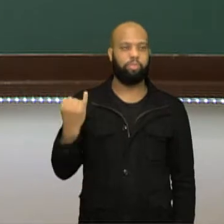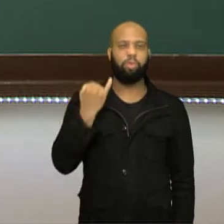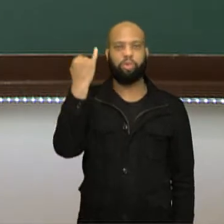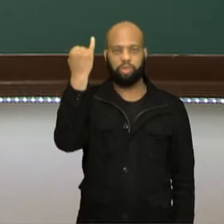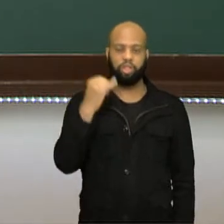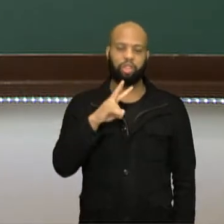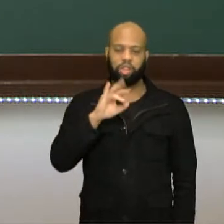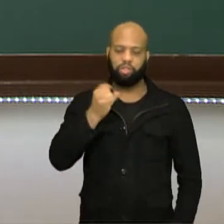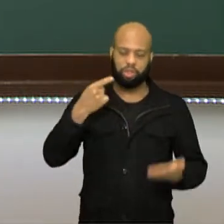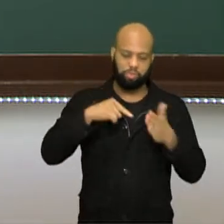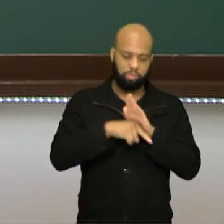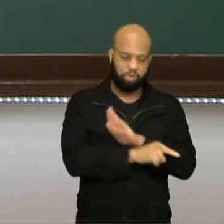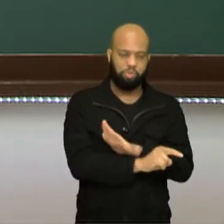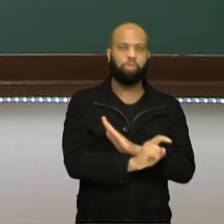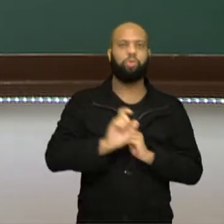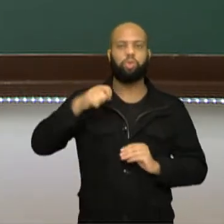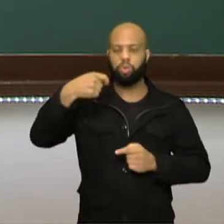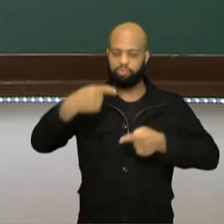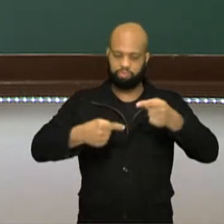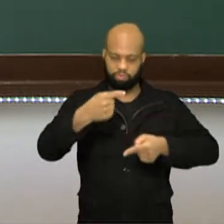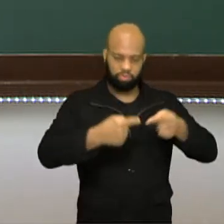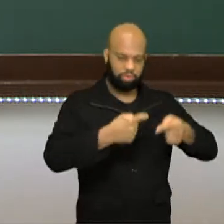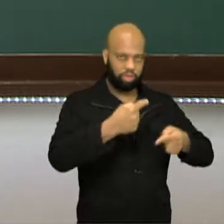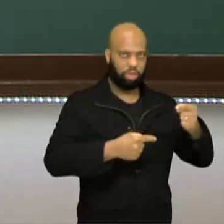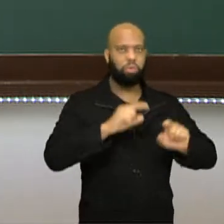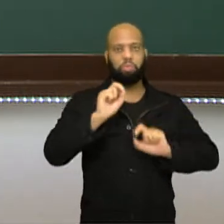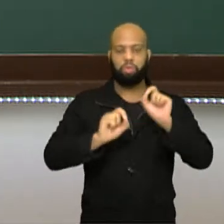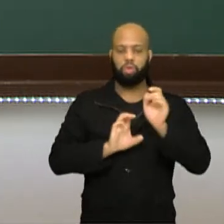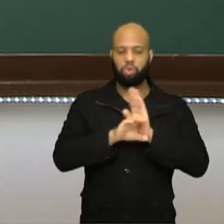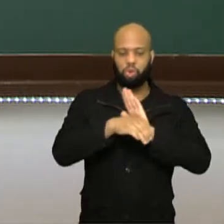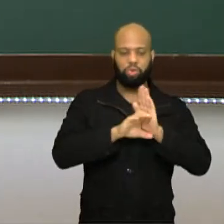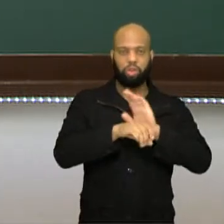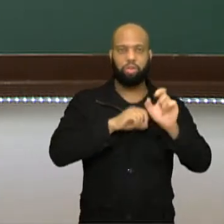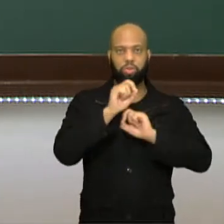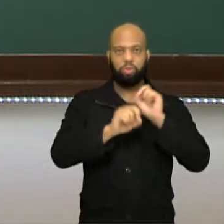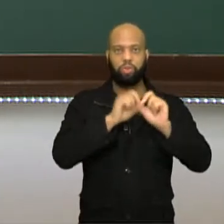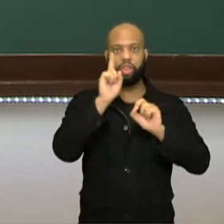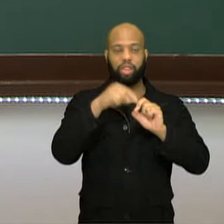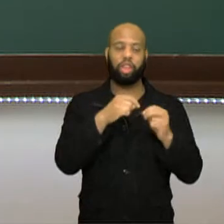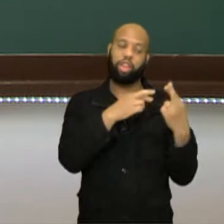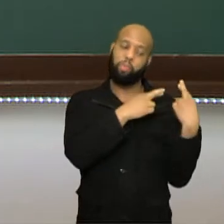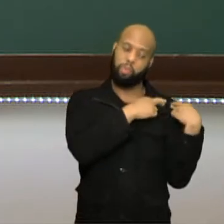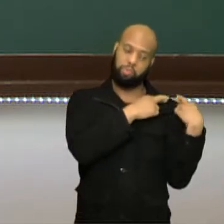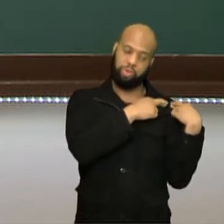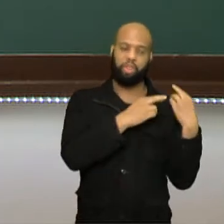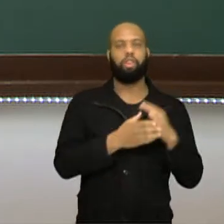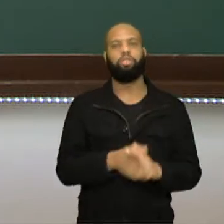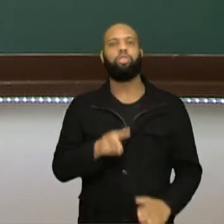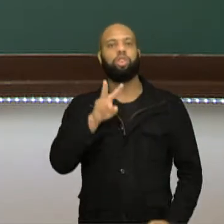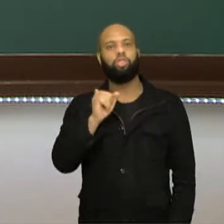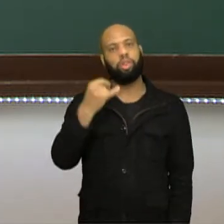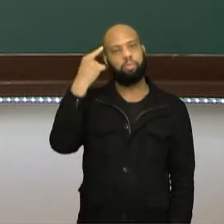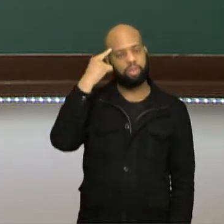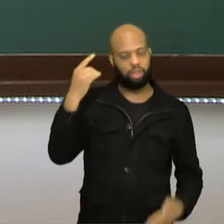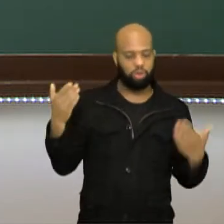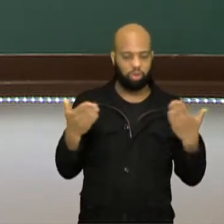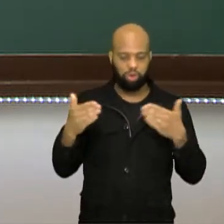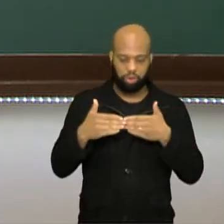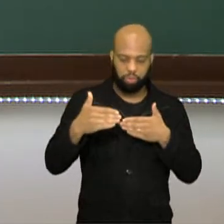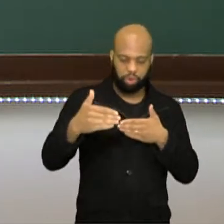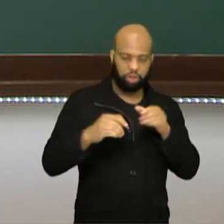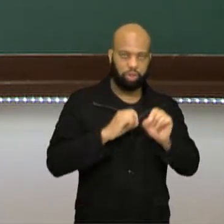nos aprofundar nessa discussão, que é o conceito de responsabilidade. Vamos pensar hoje a partir